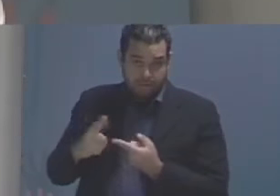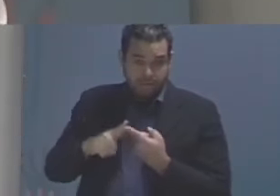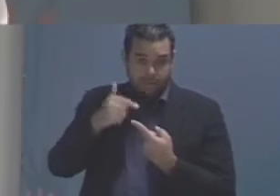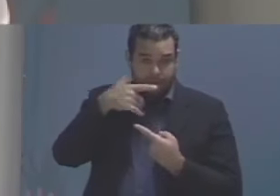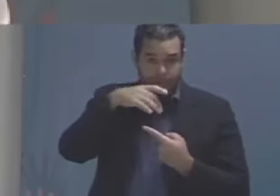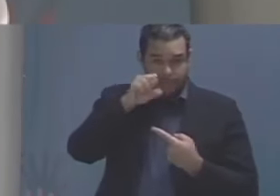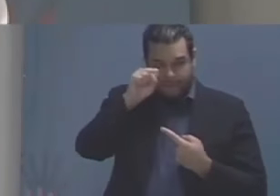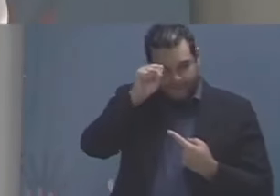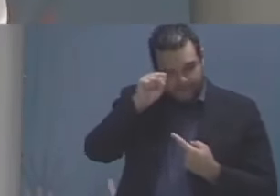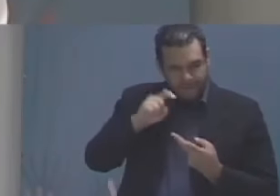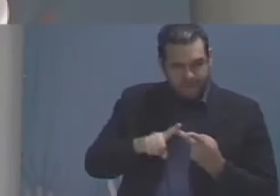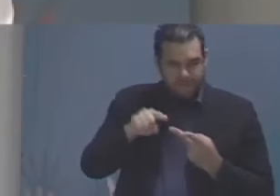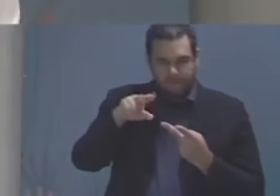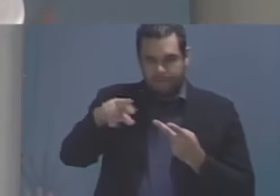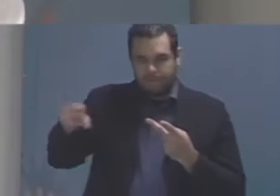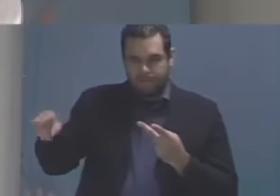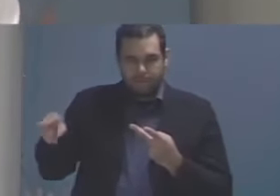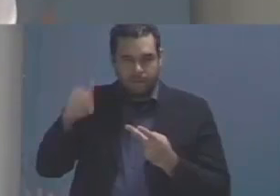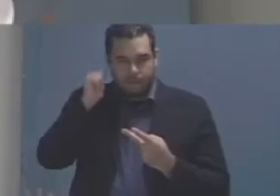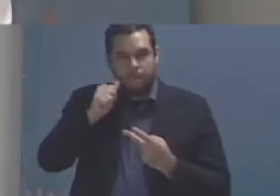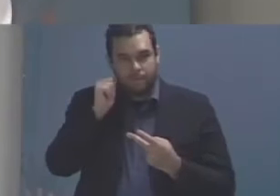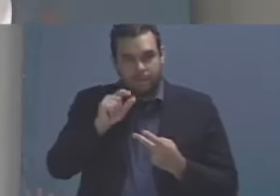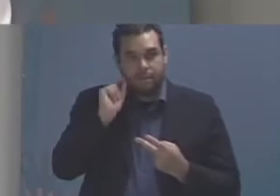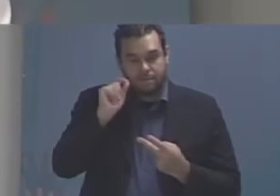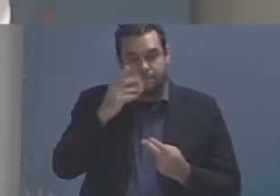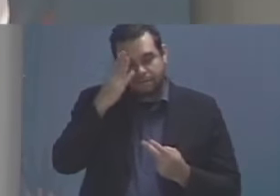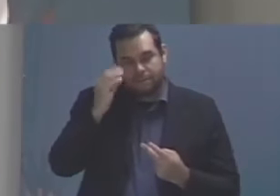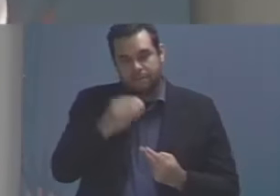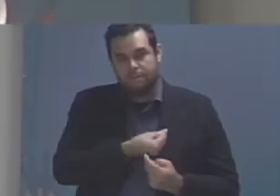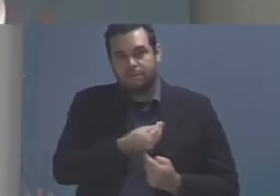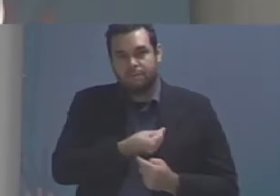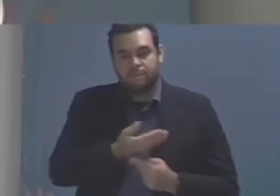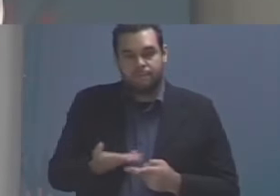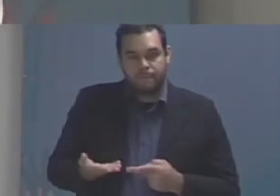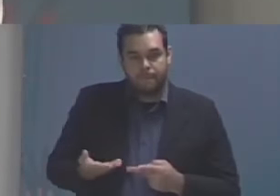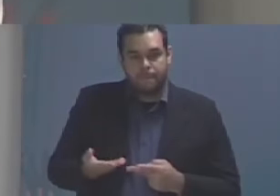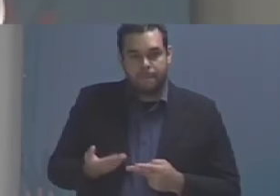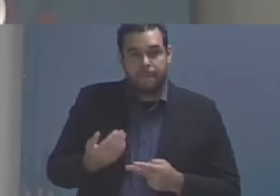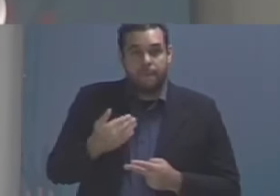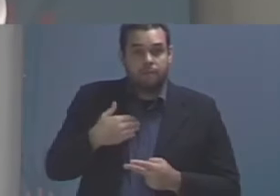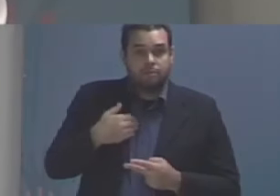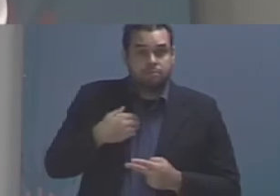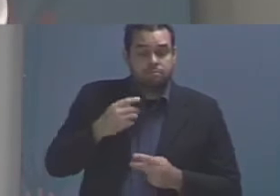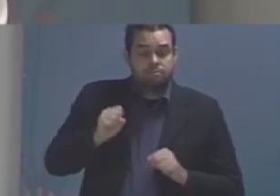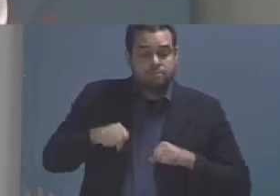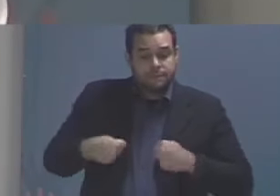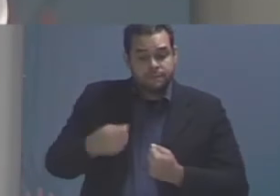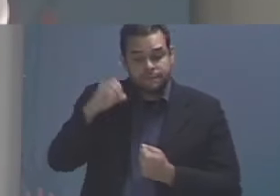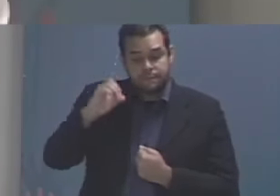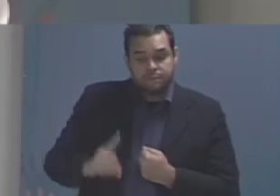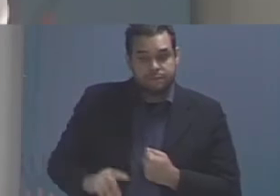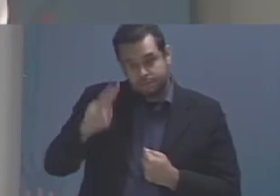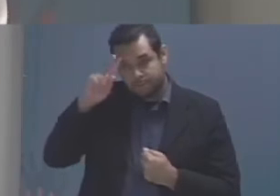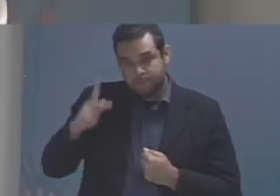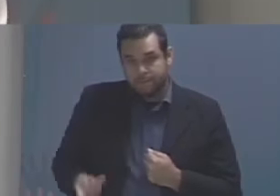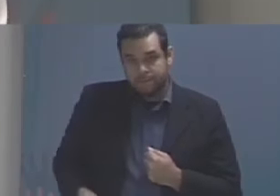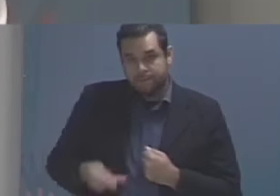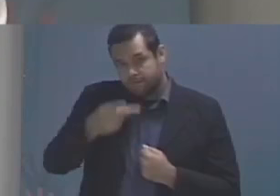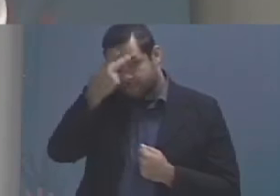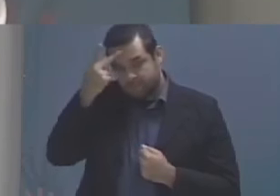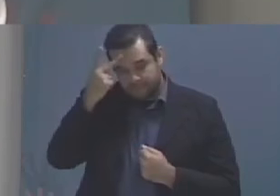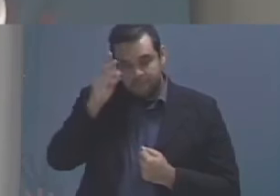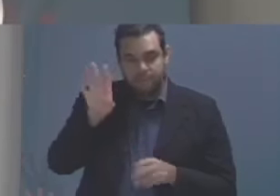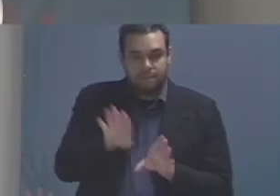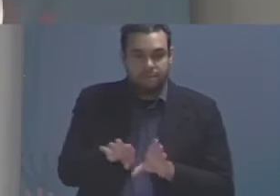tenho 3 irmãs, então eu sei o que vocês passam. Eu sou uma das pessoas que defende direitos humanos e, principalmente, direito às pessoas que são as